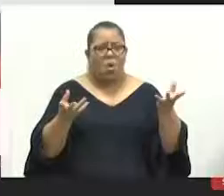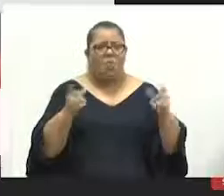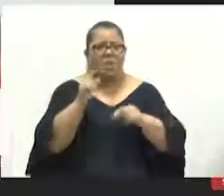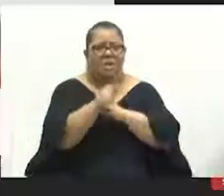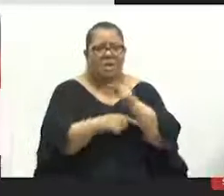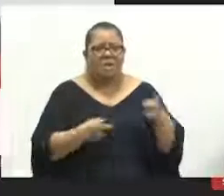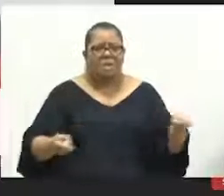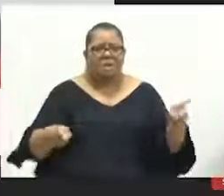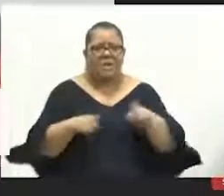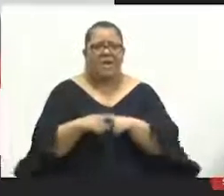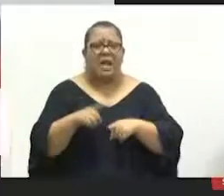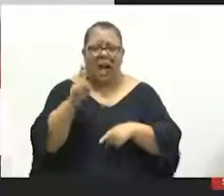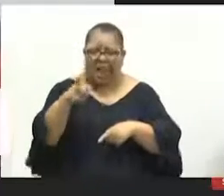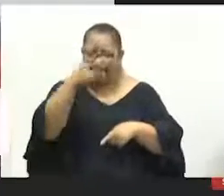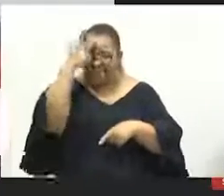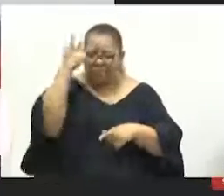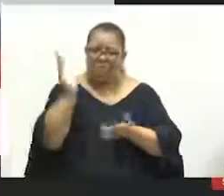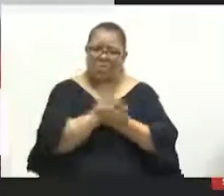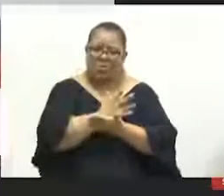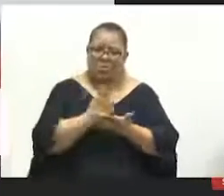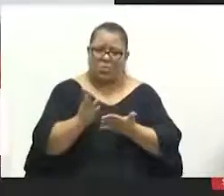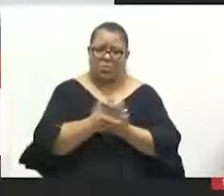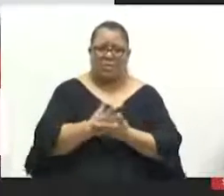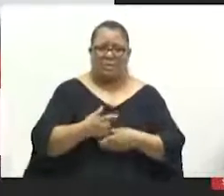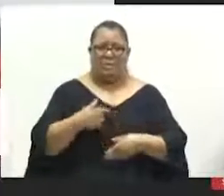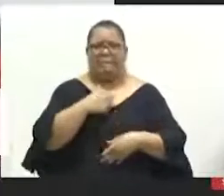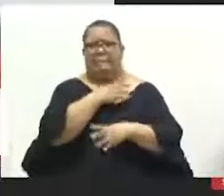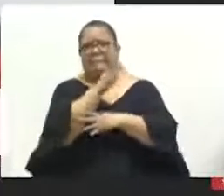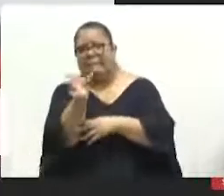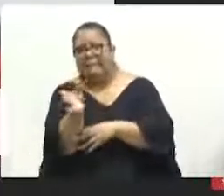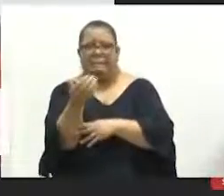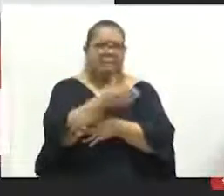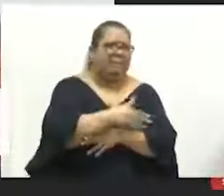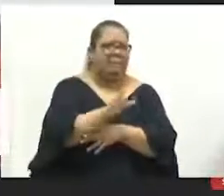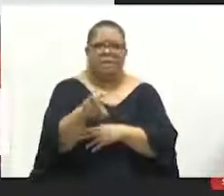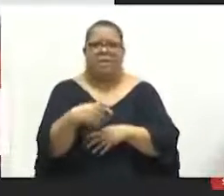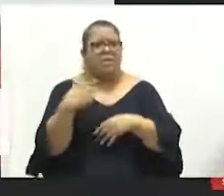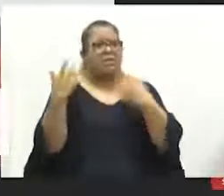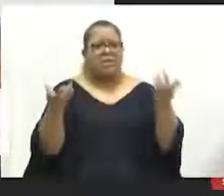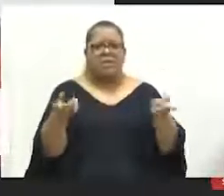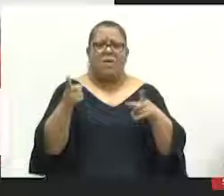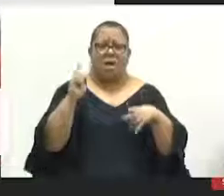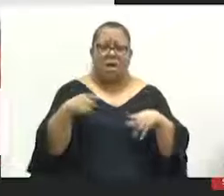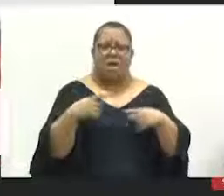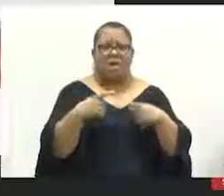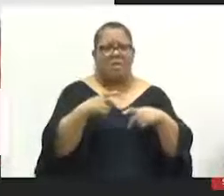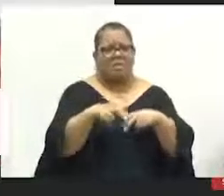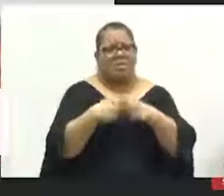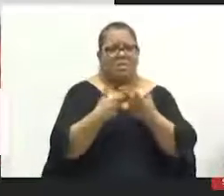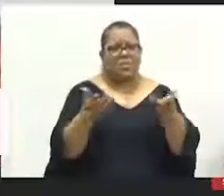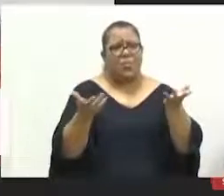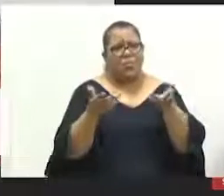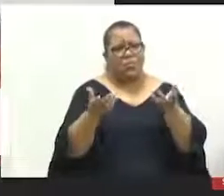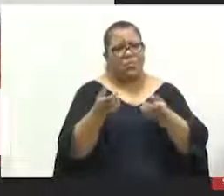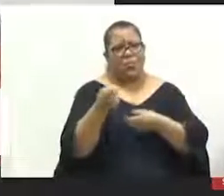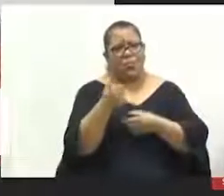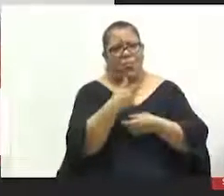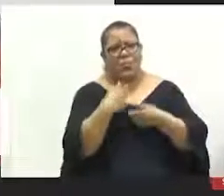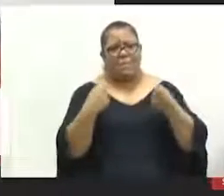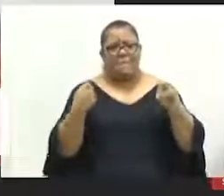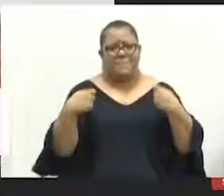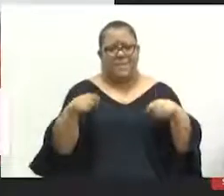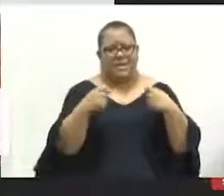punido é o paciente, é os municípios que tem que ficar para lá e para cá, o custo. Esses são punidos. Porque, assim, o que precisa